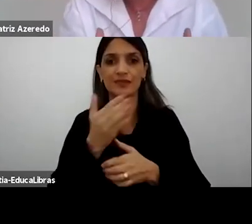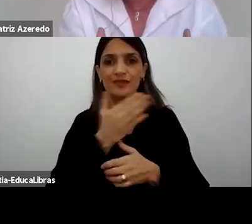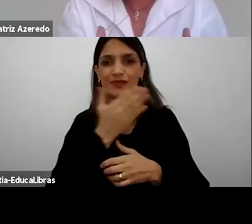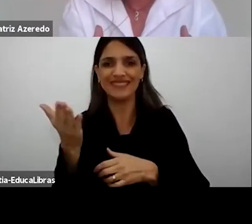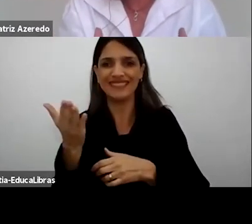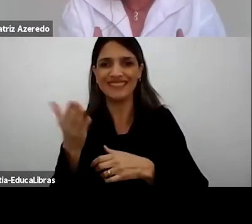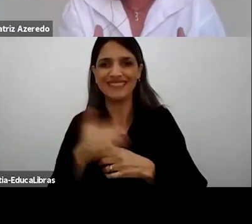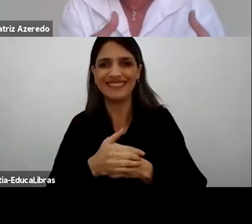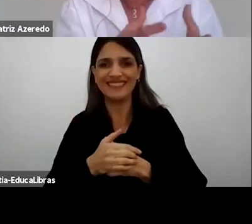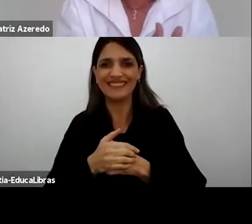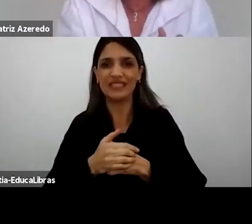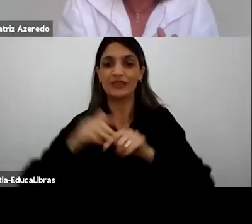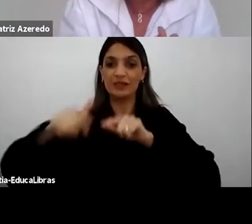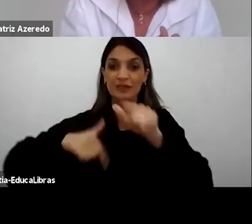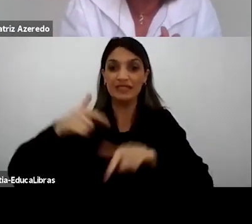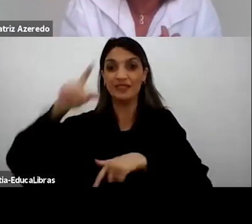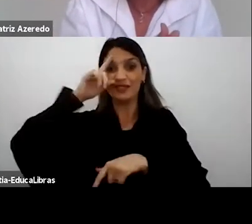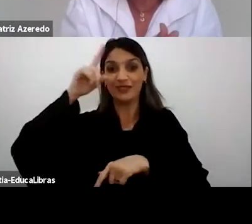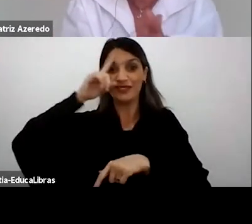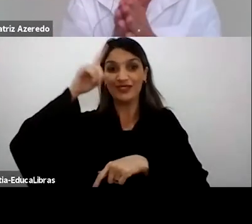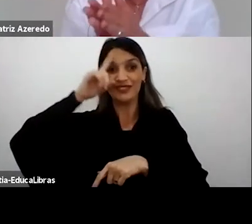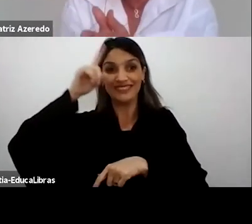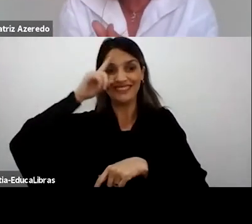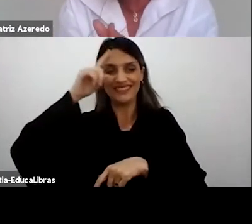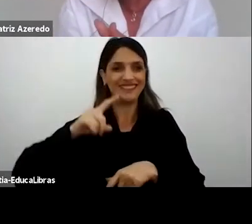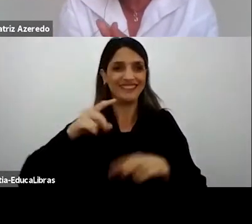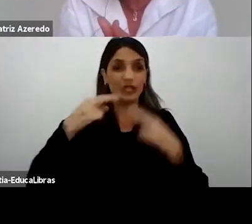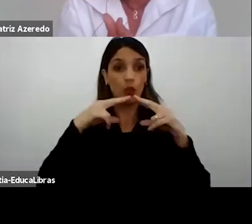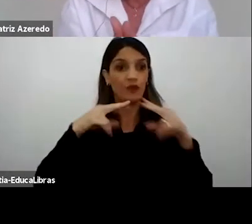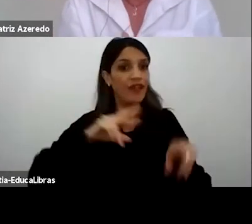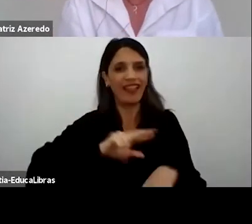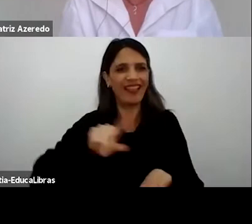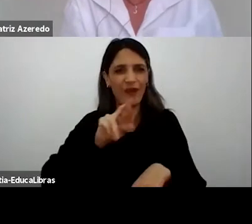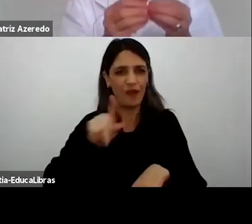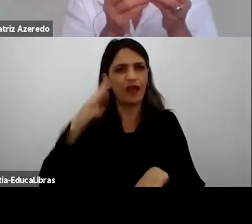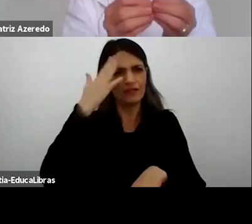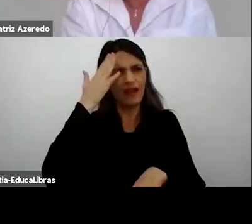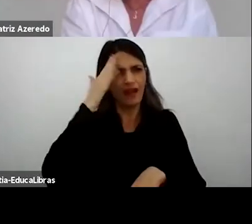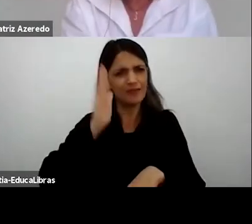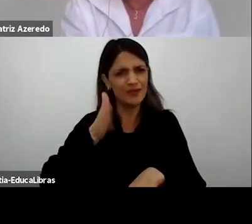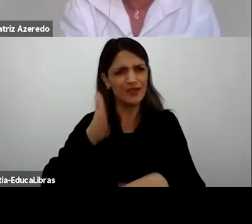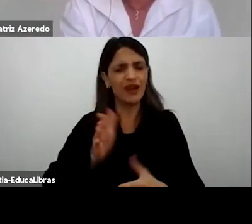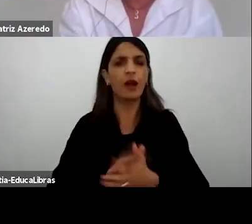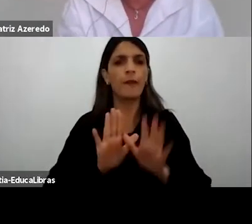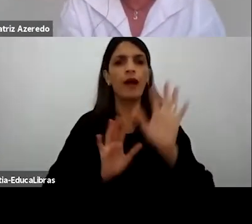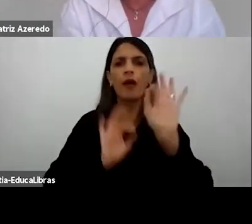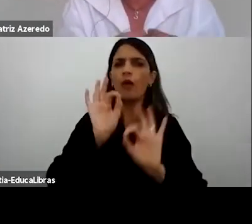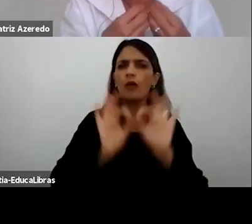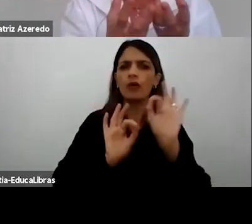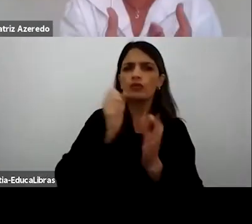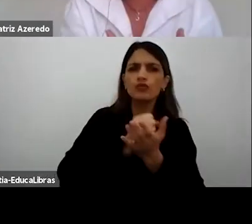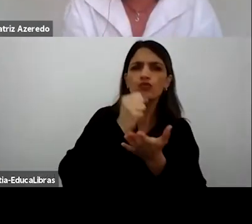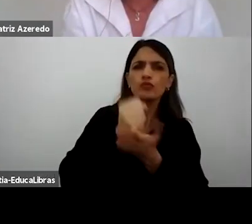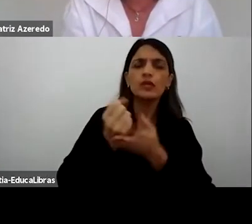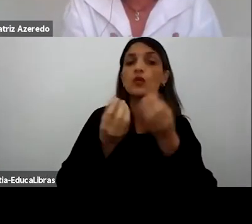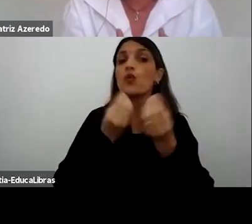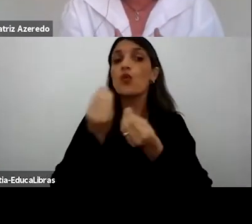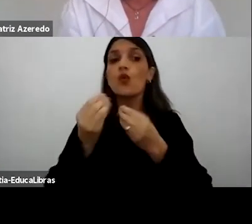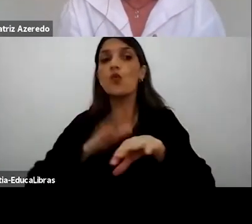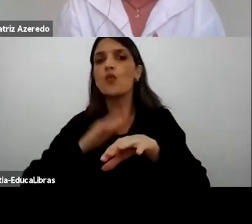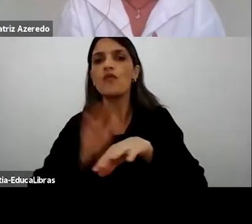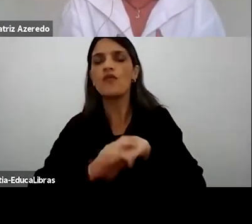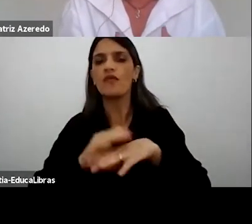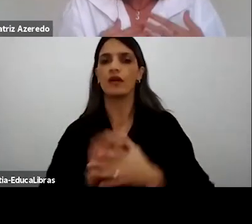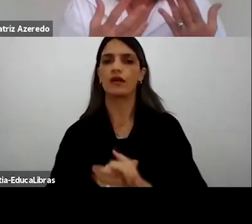na massa no dia a dia, isso não é novidade, né? Vocês já sabem disso. Mas quando se organiza um documento e